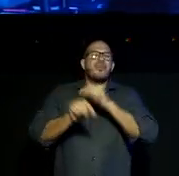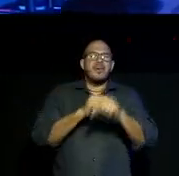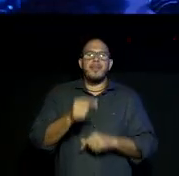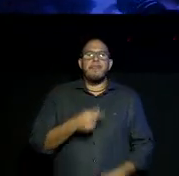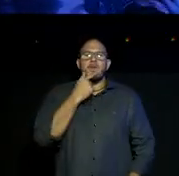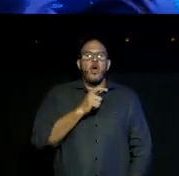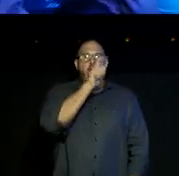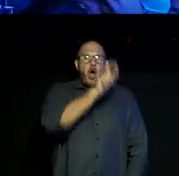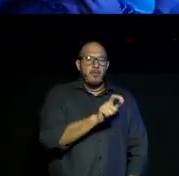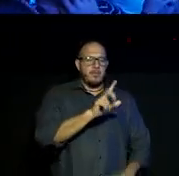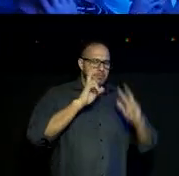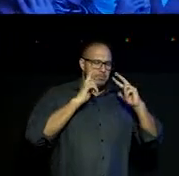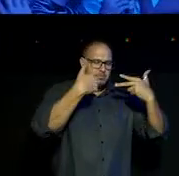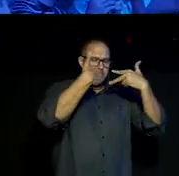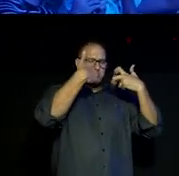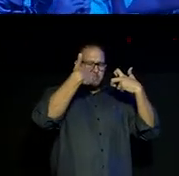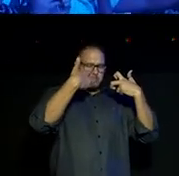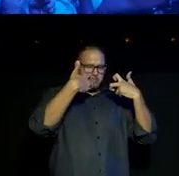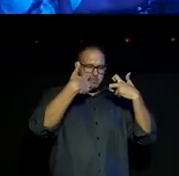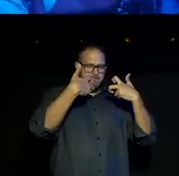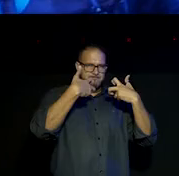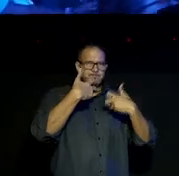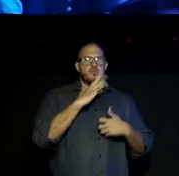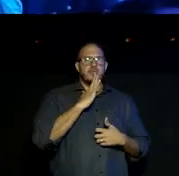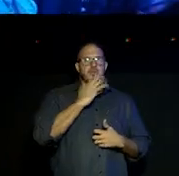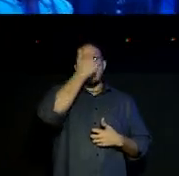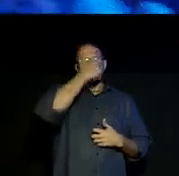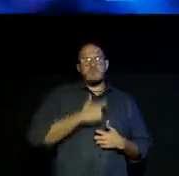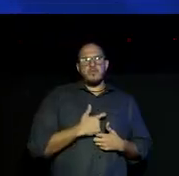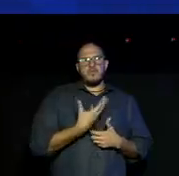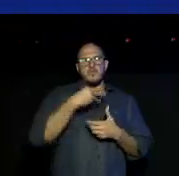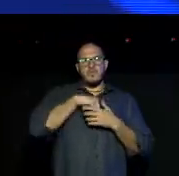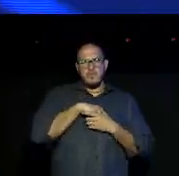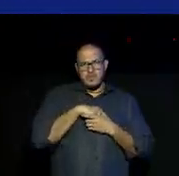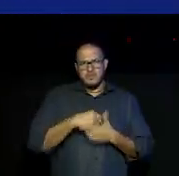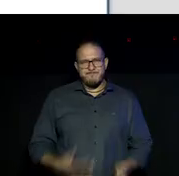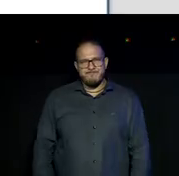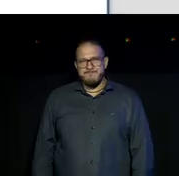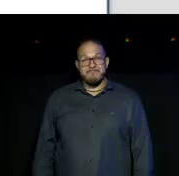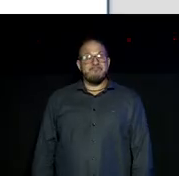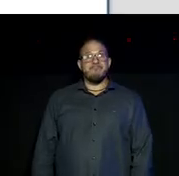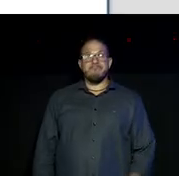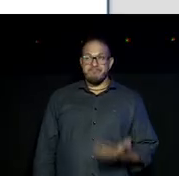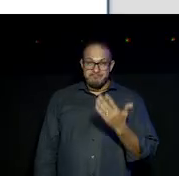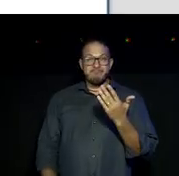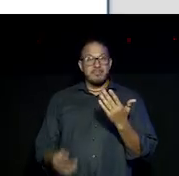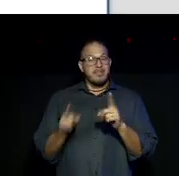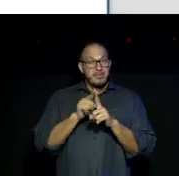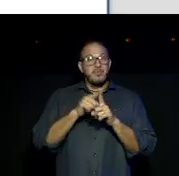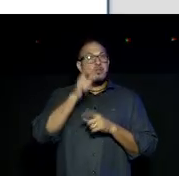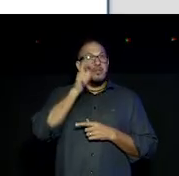forma: homem, conhece-te a ti mesmo. O que mais temos de interessante? Recorre-se ao